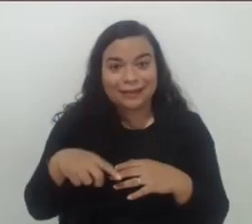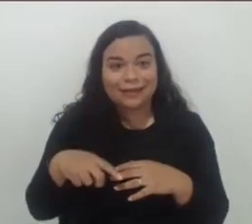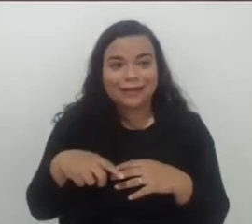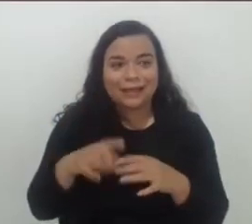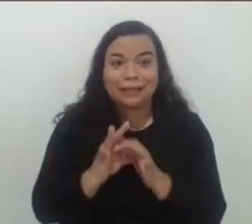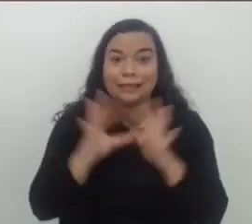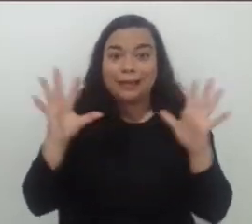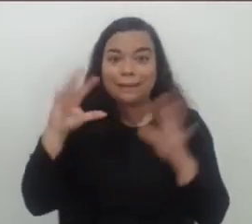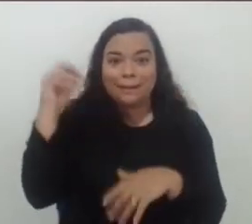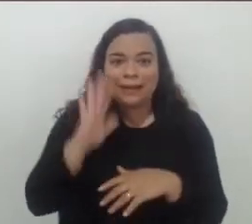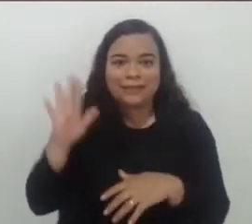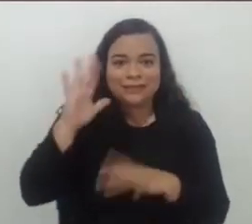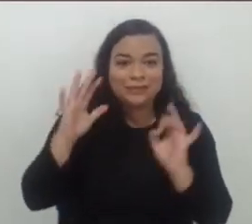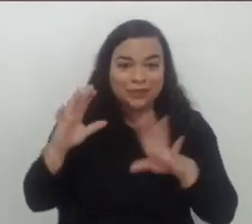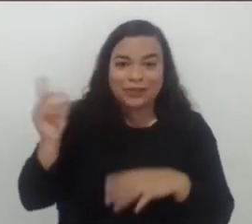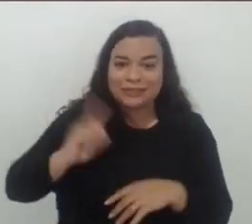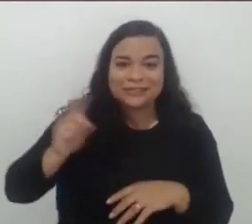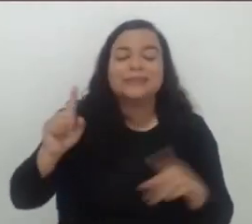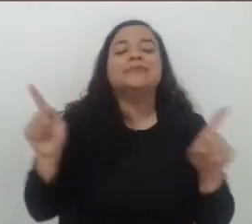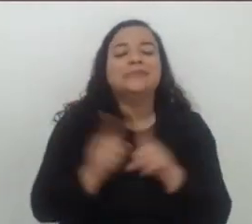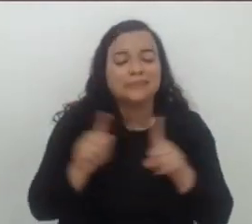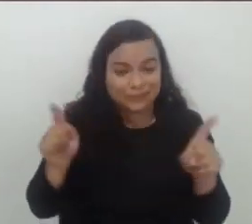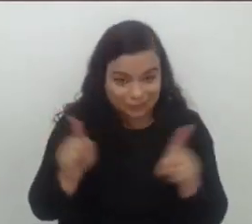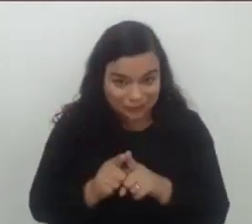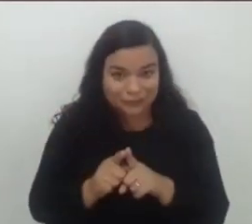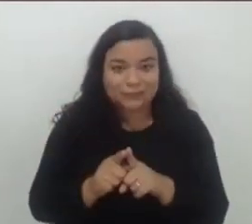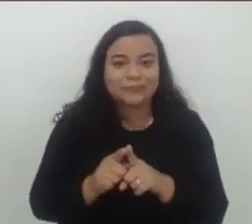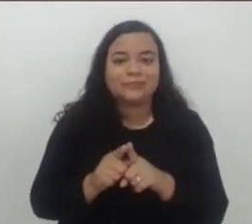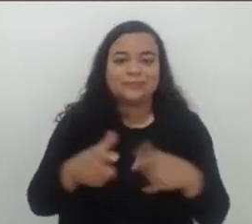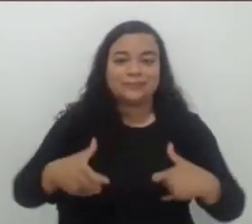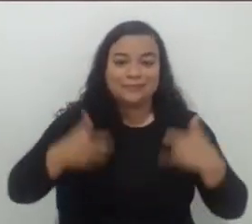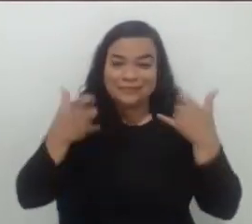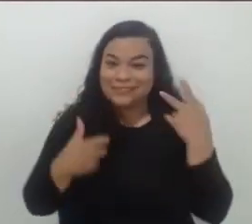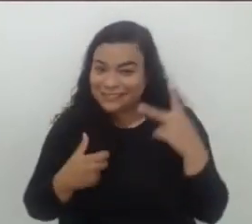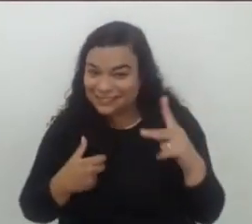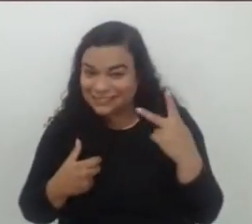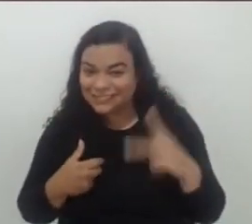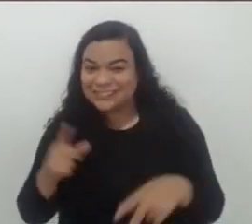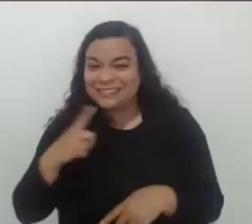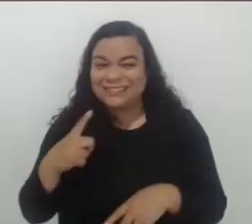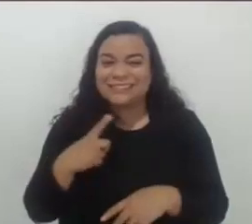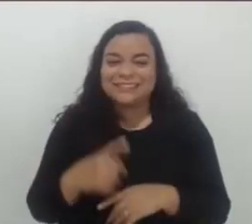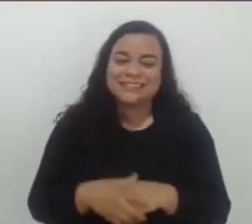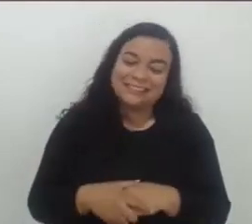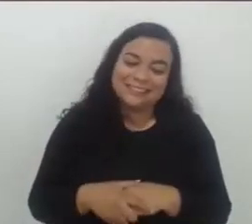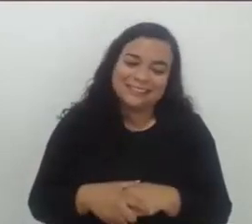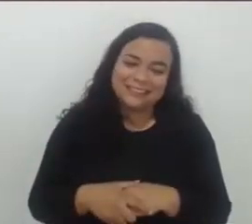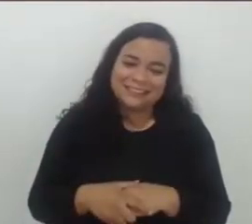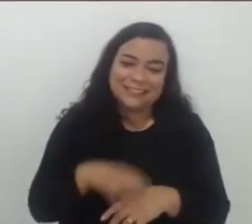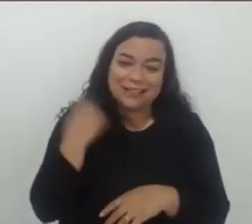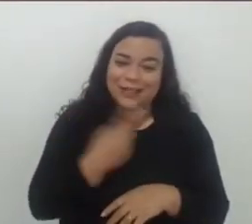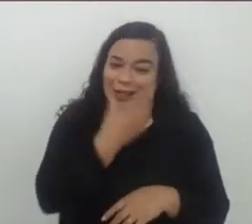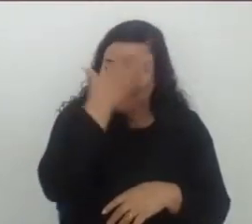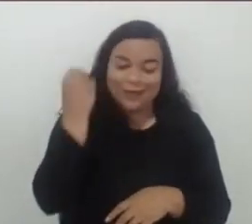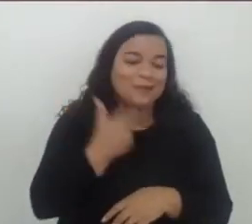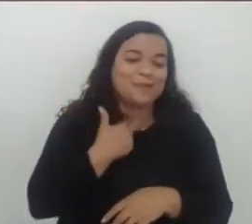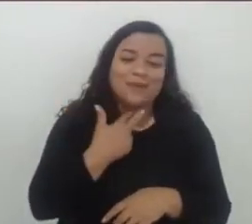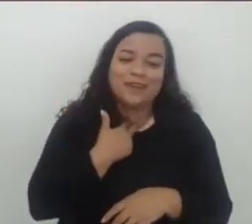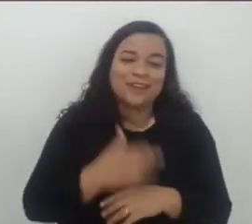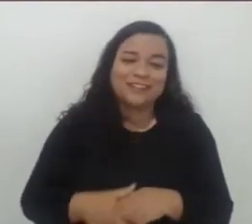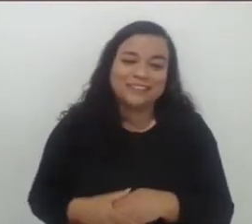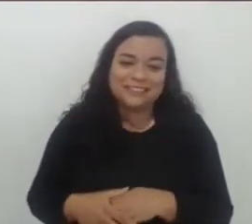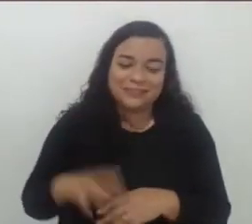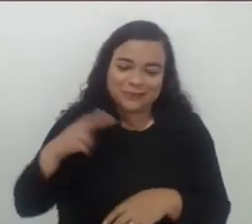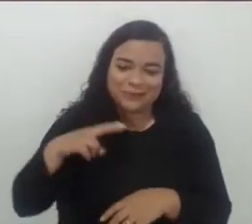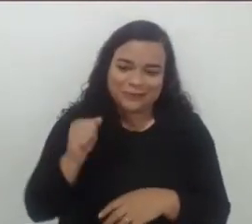7, mas também pelo natalício de Vossa Excelência. Que esta curta não poderá jamais